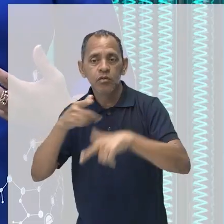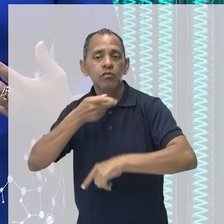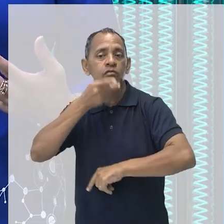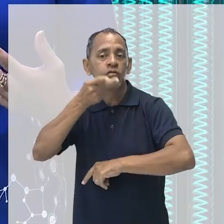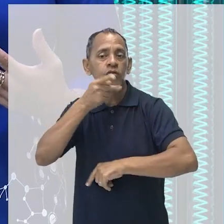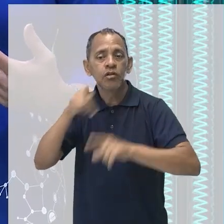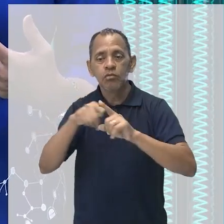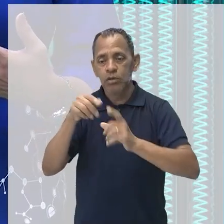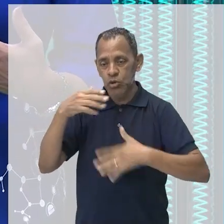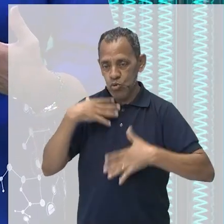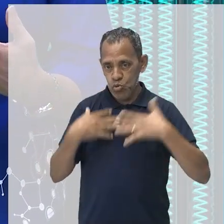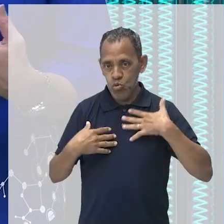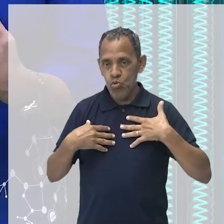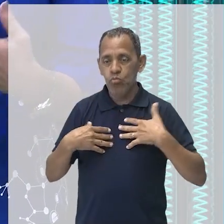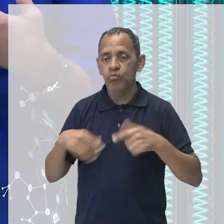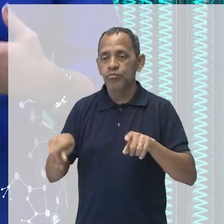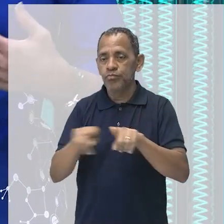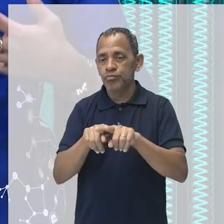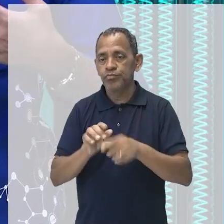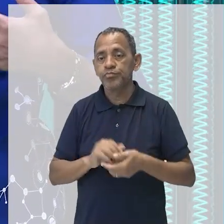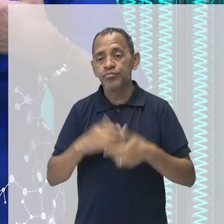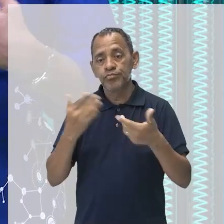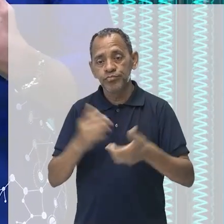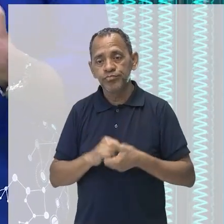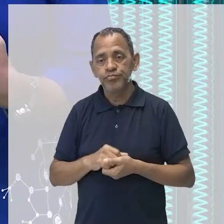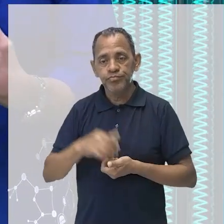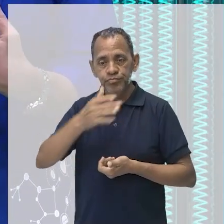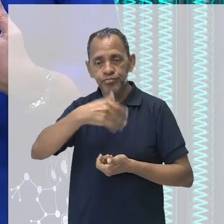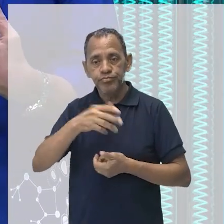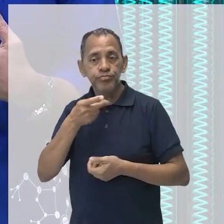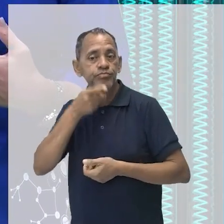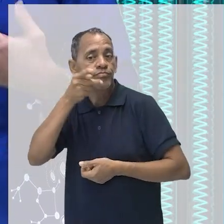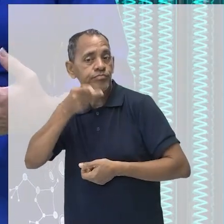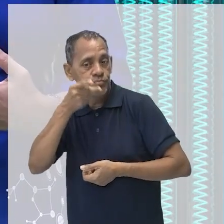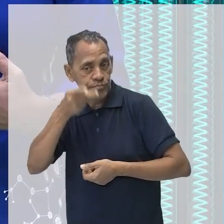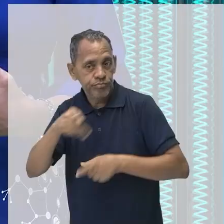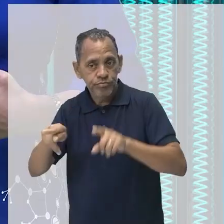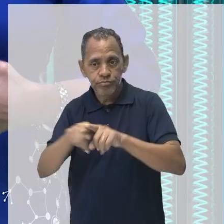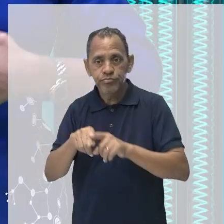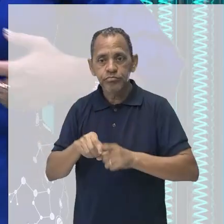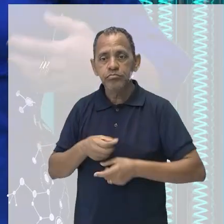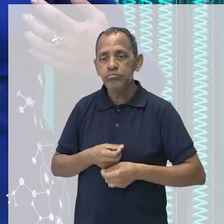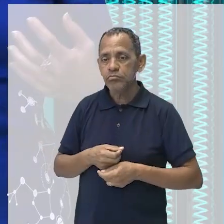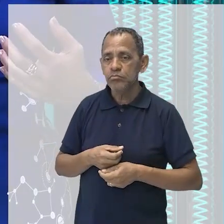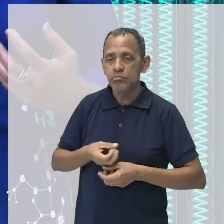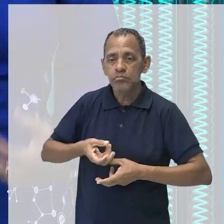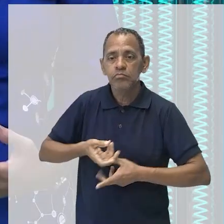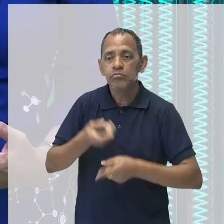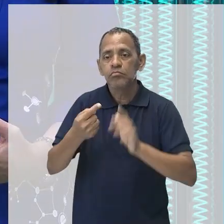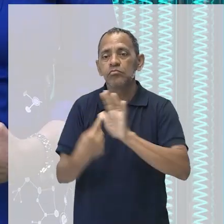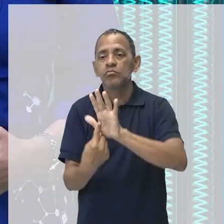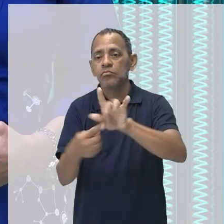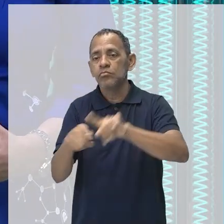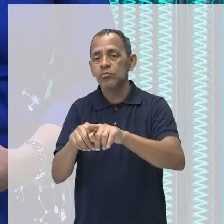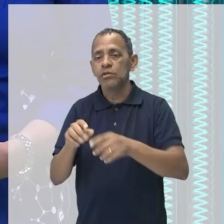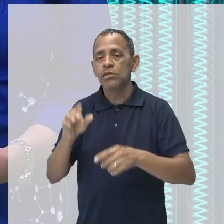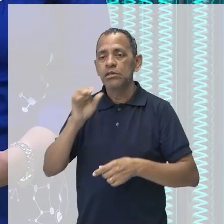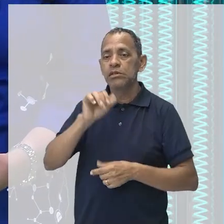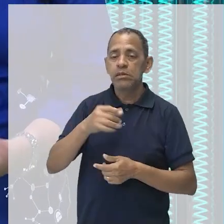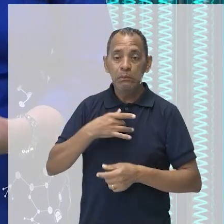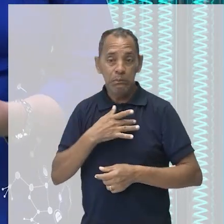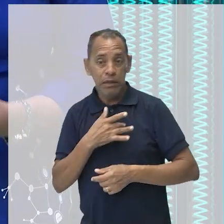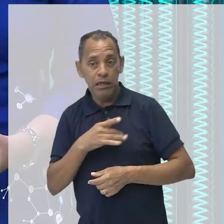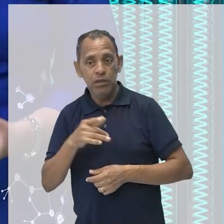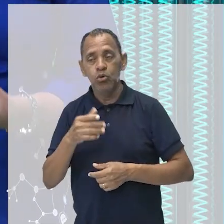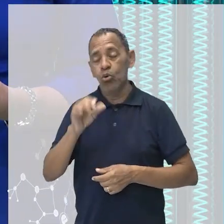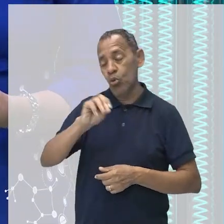e corporal. Então, essa parte vocal, ele tem que expressar, por exemplo, se ele está apavorado ou se ele está